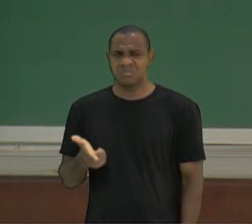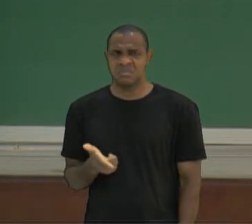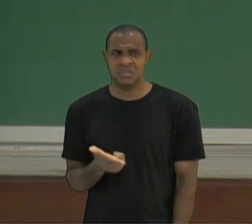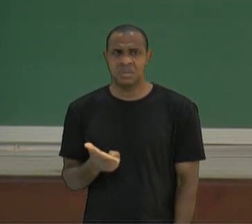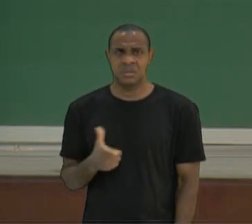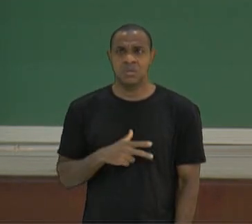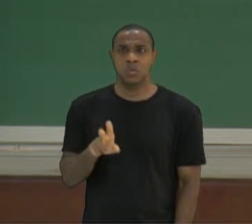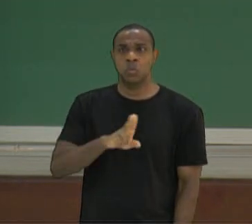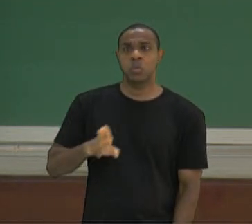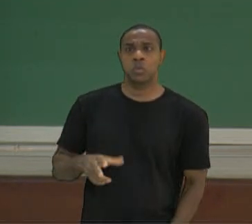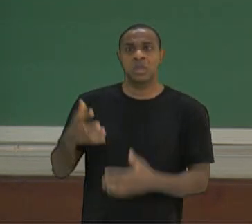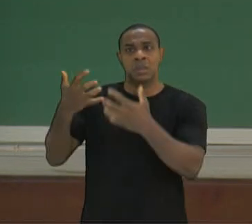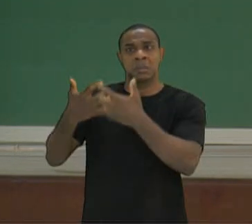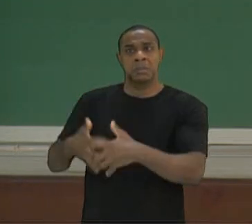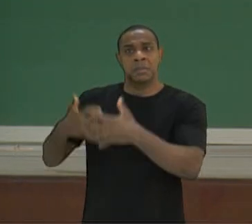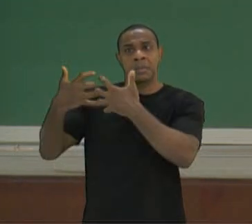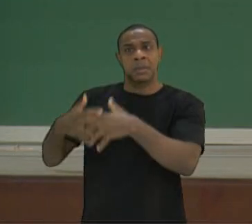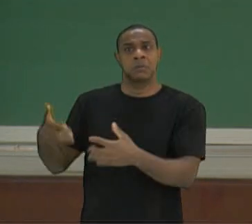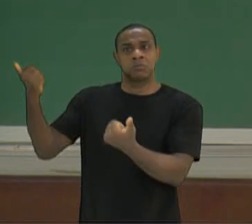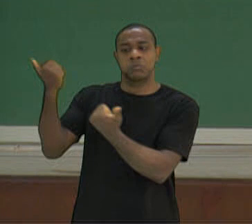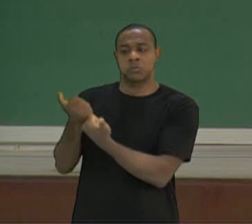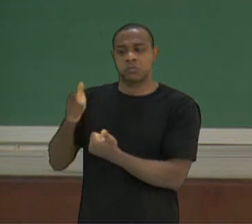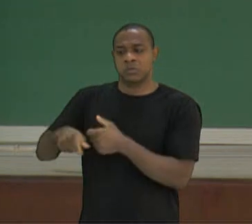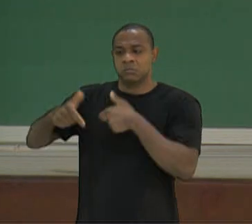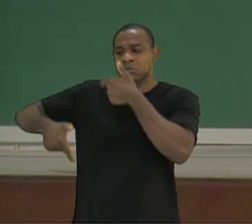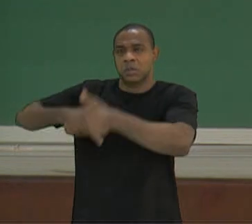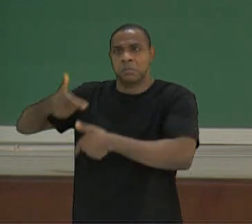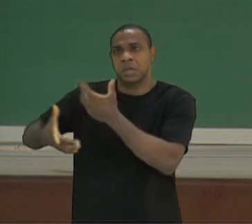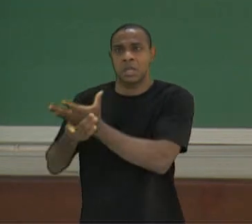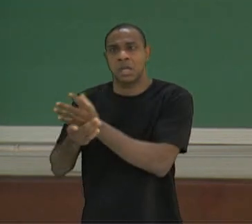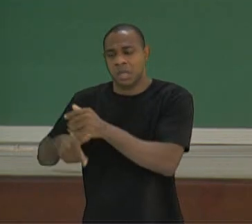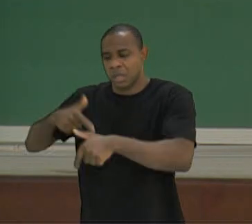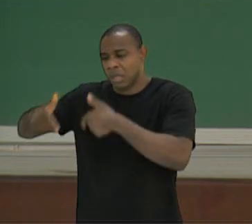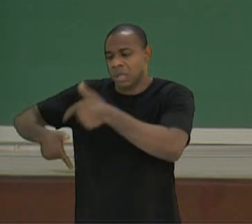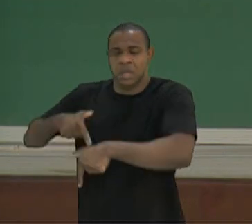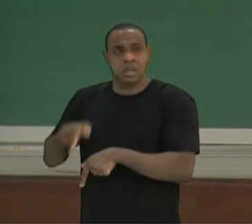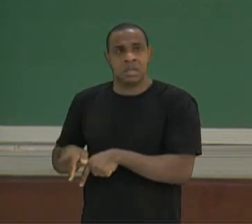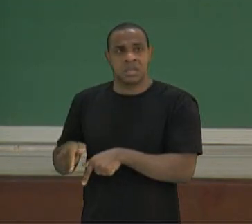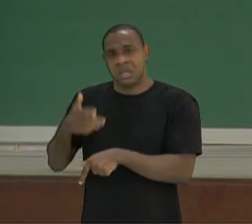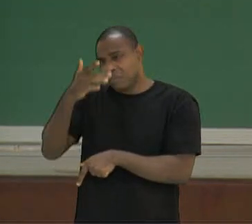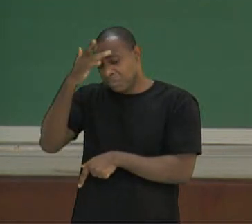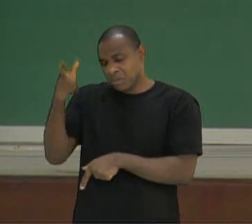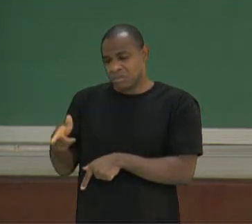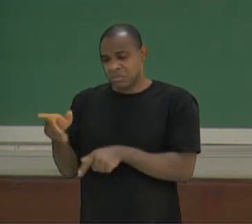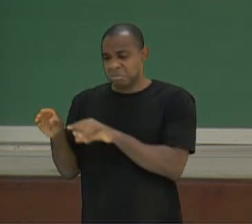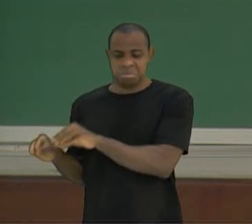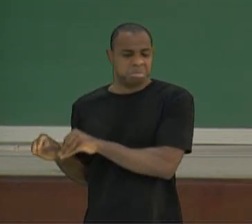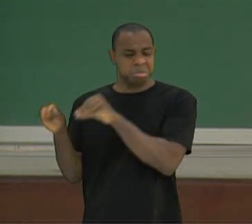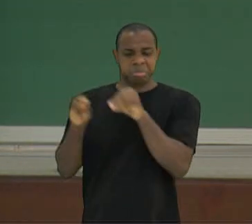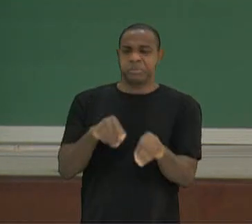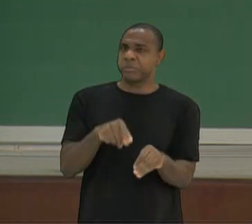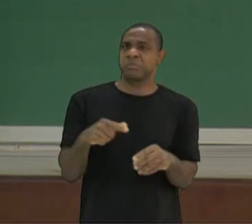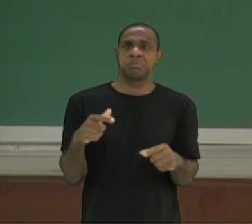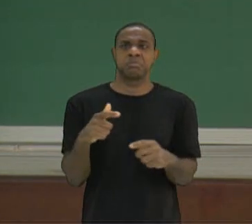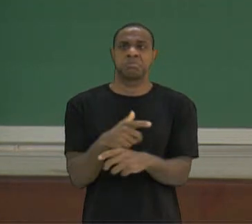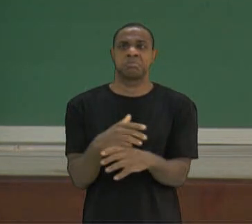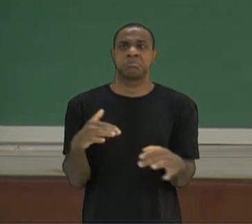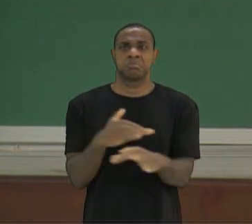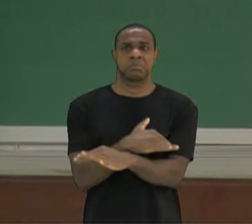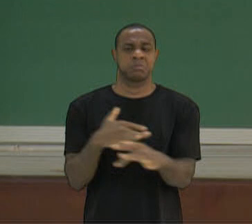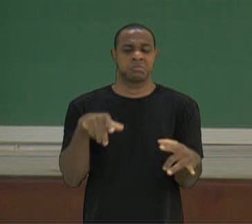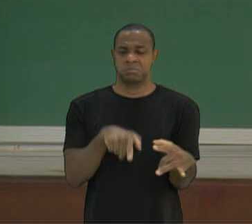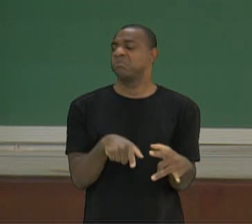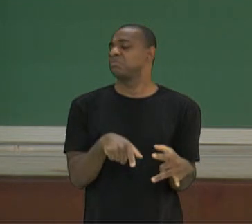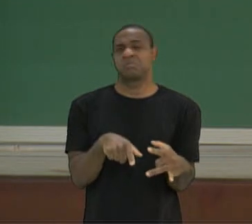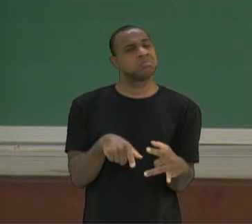das máquinas ele vai substituir a mão de obra. E a partir daí, as pessoas acabam indo para as cidades, para os centros